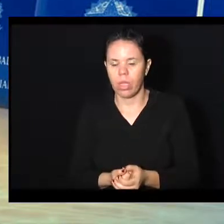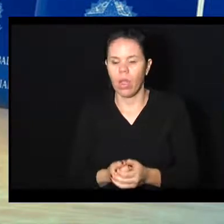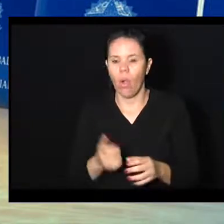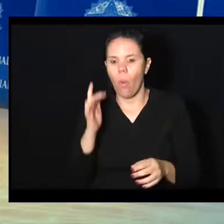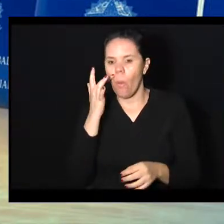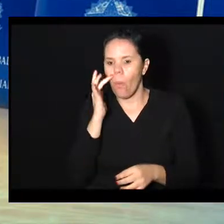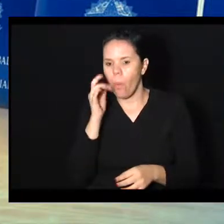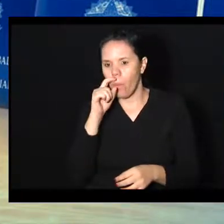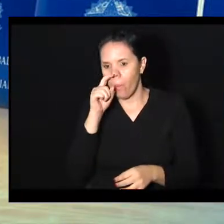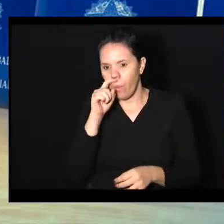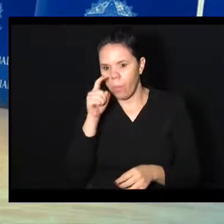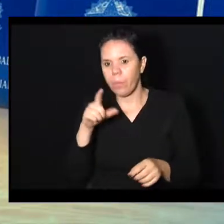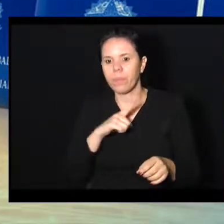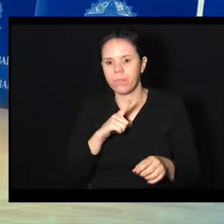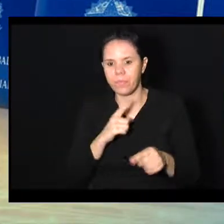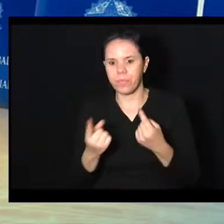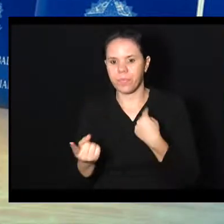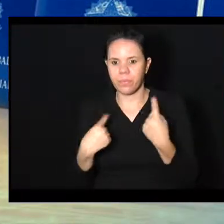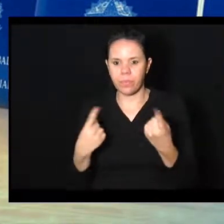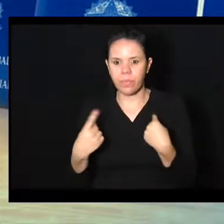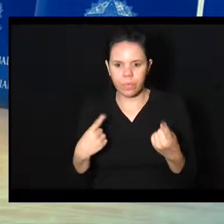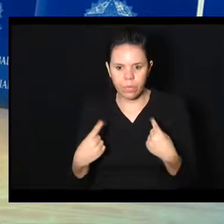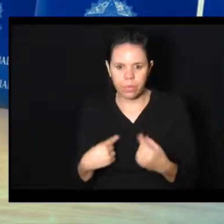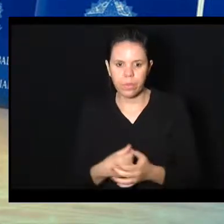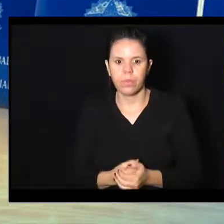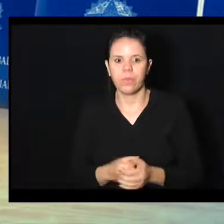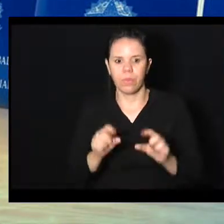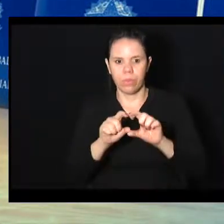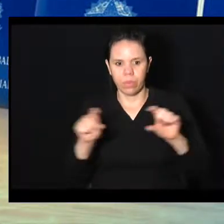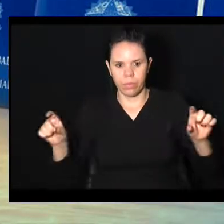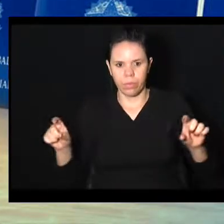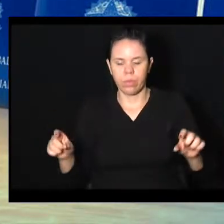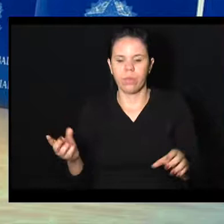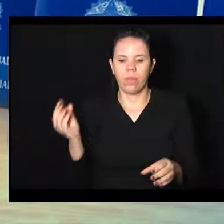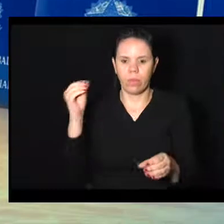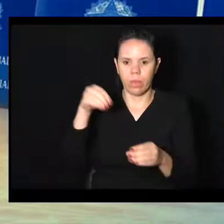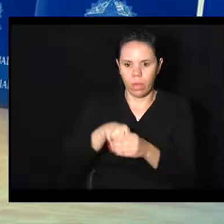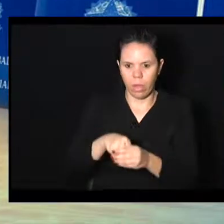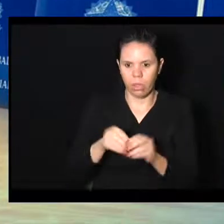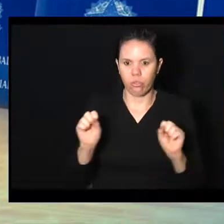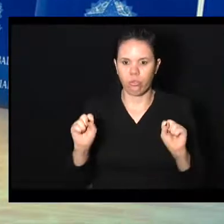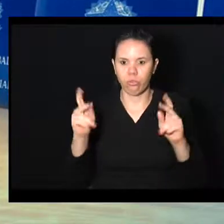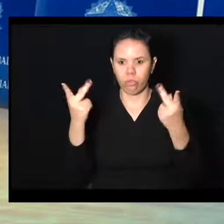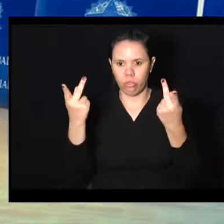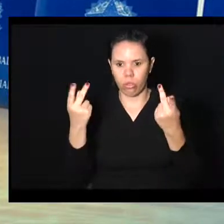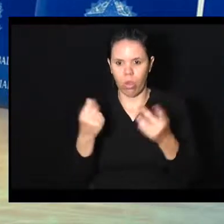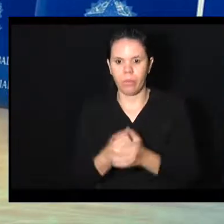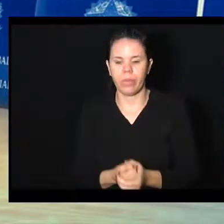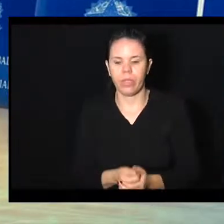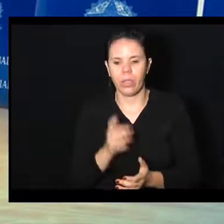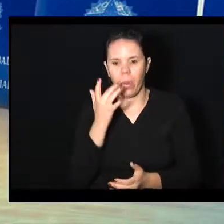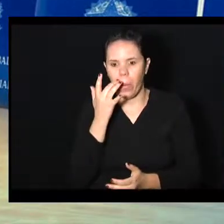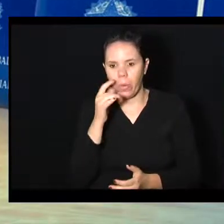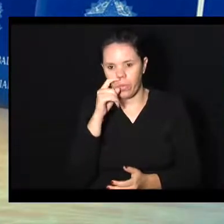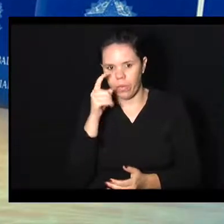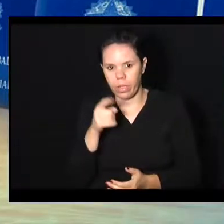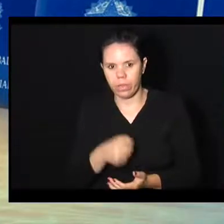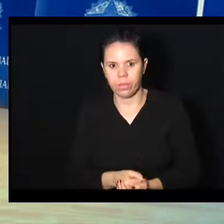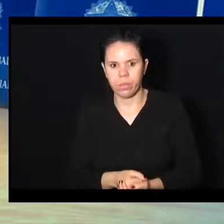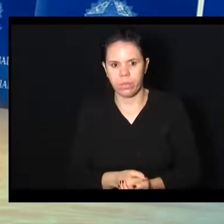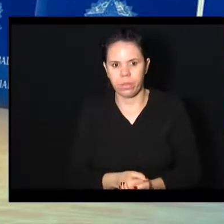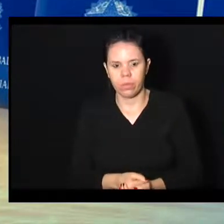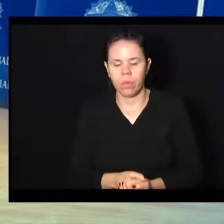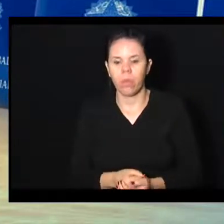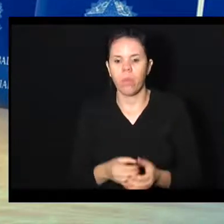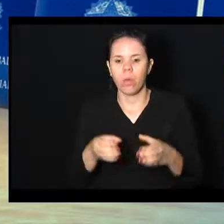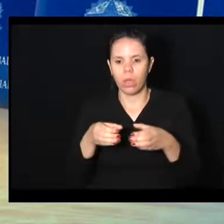Ouro Verde fica na Avenida Rui Rodrigues 3900, dentro do Shopping Espásio Ouro Verde. Já a unidade